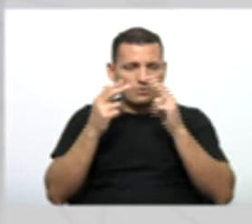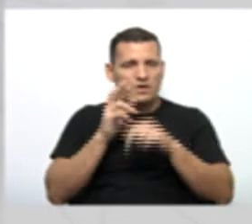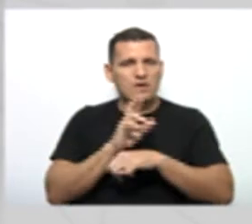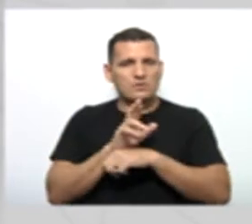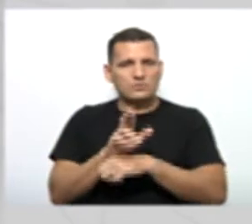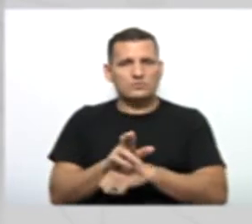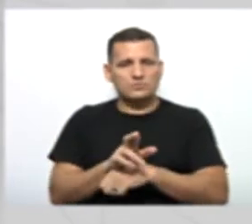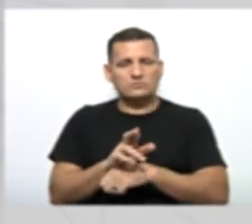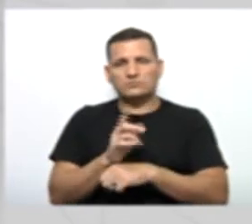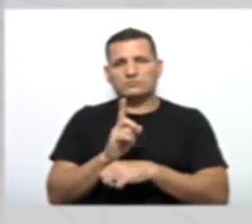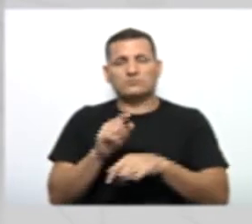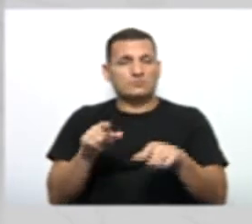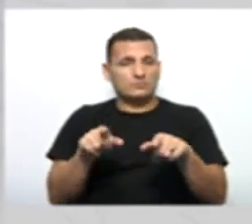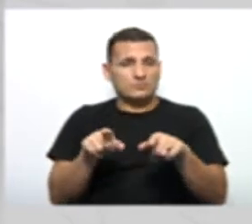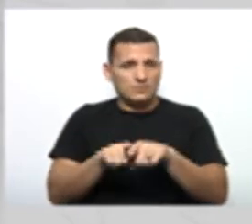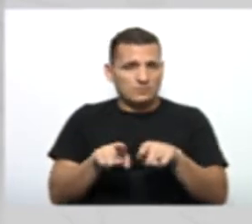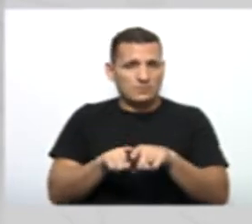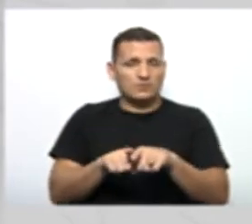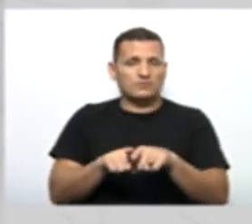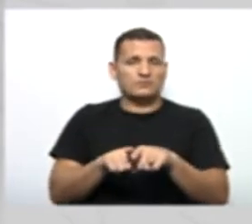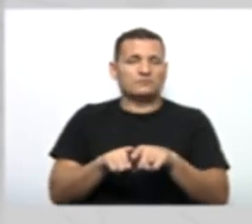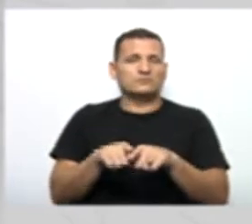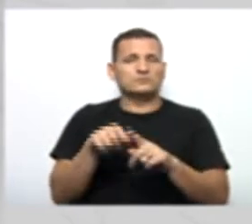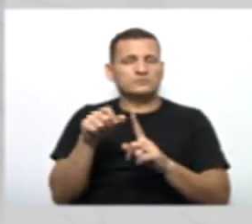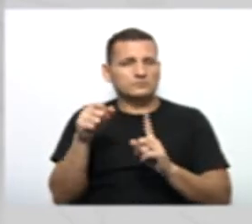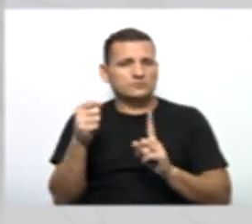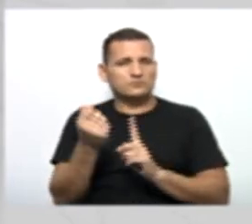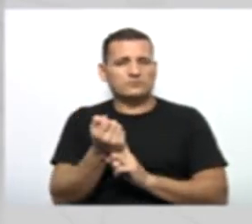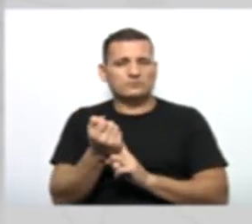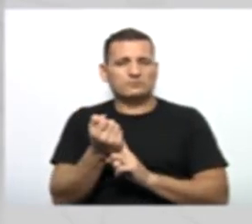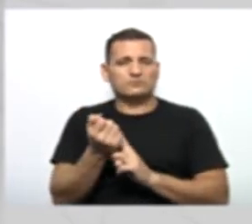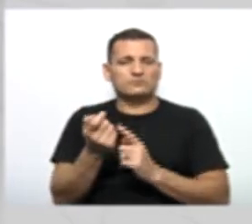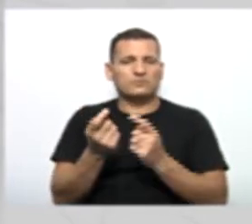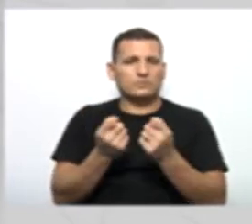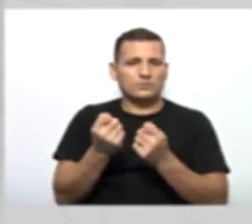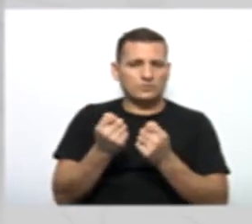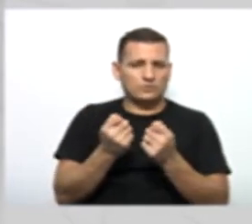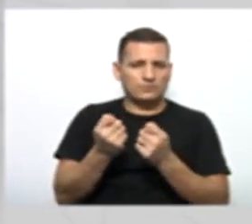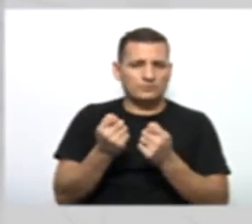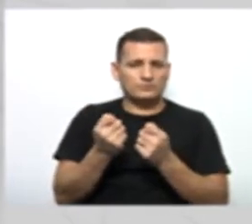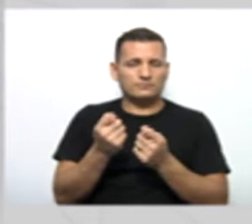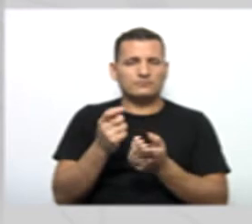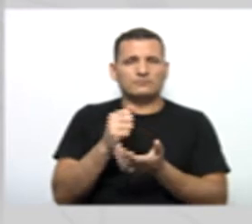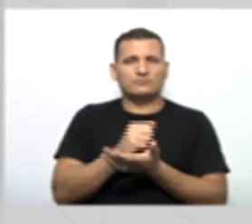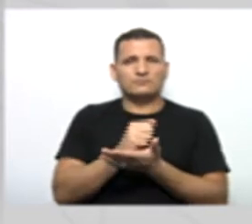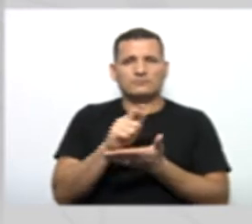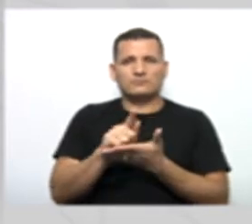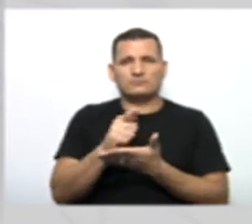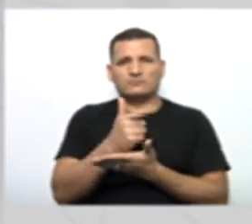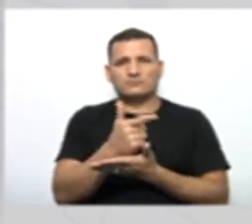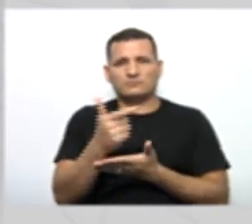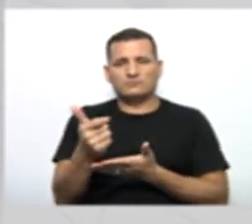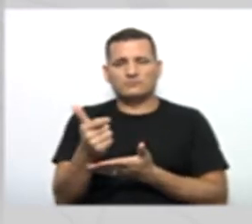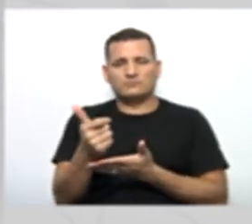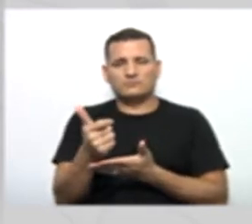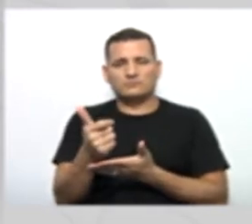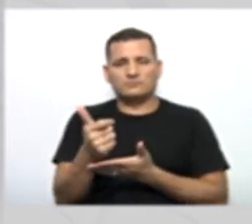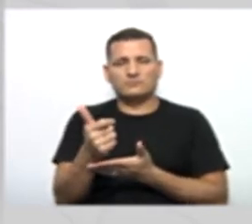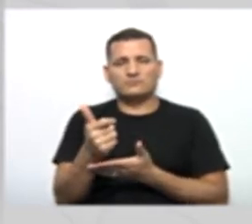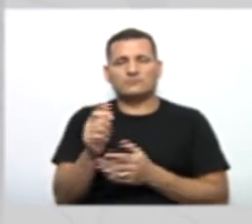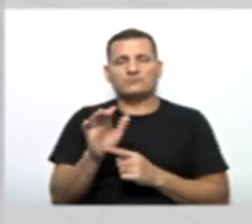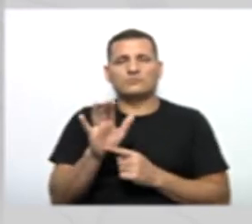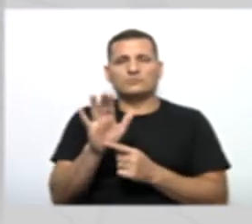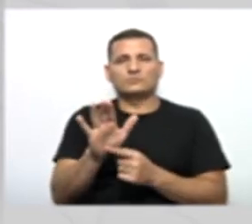e econômicos. Então, na Agenda 21 ficou demonstrado que, se